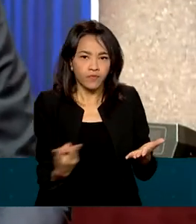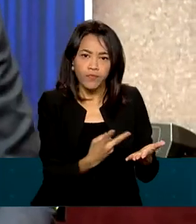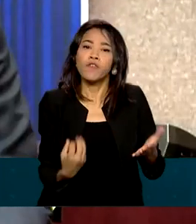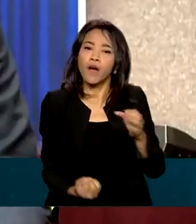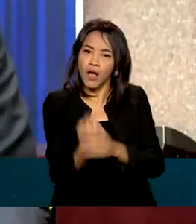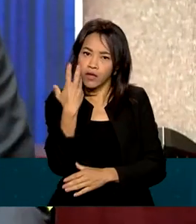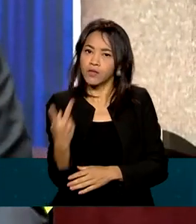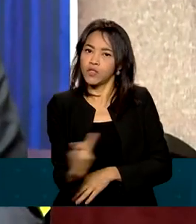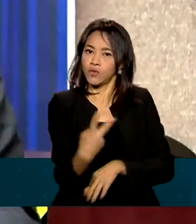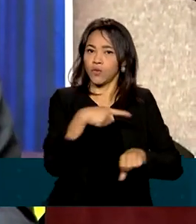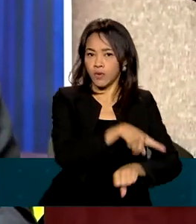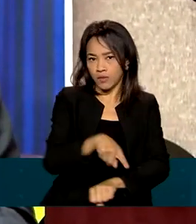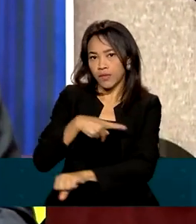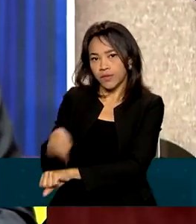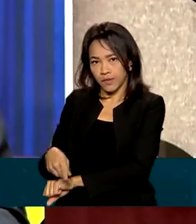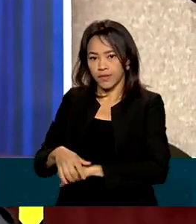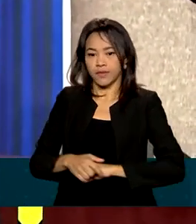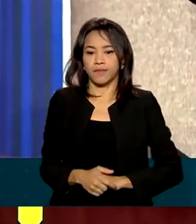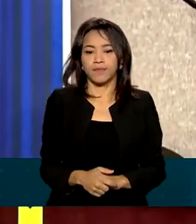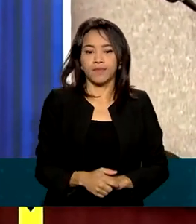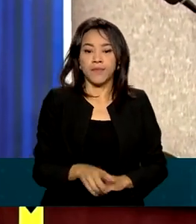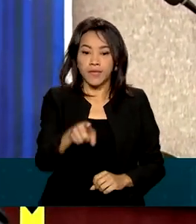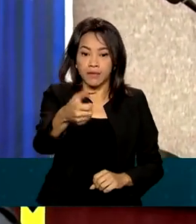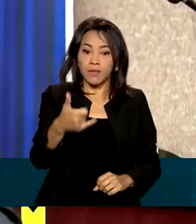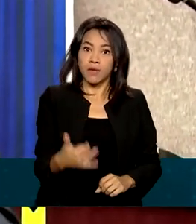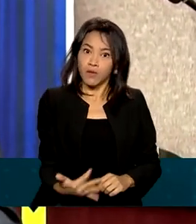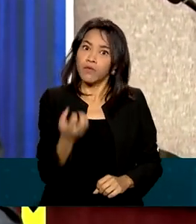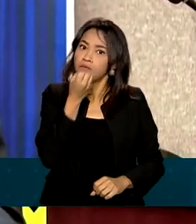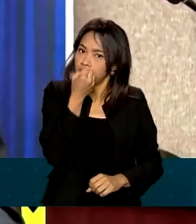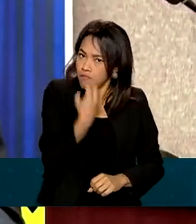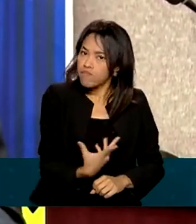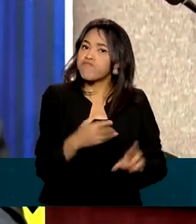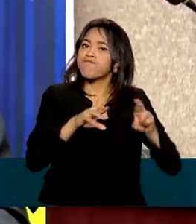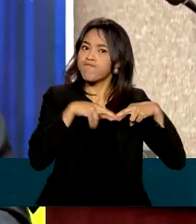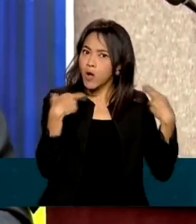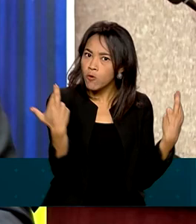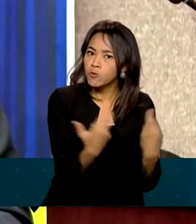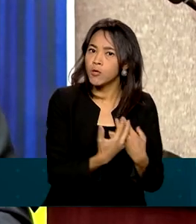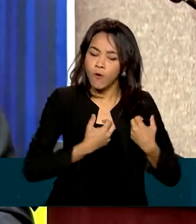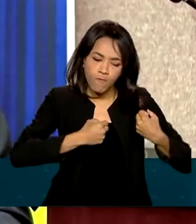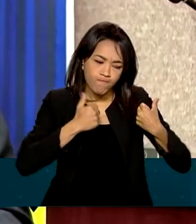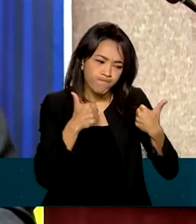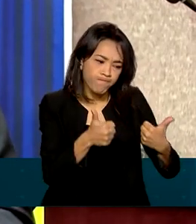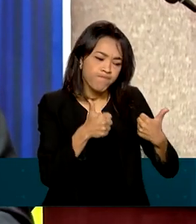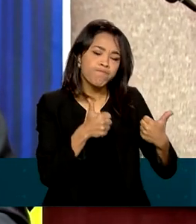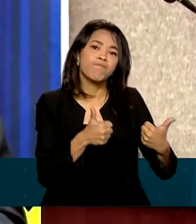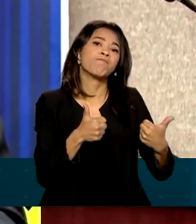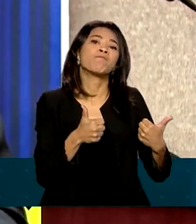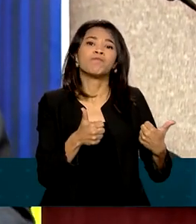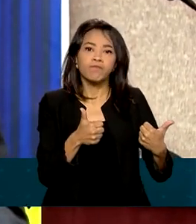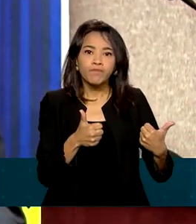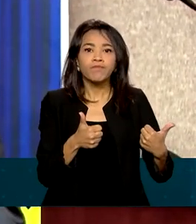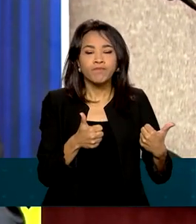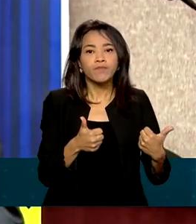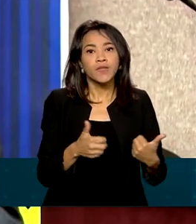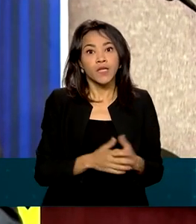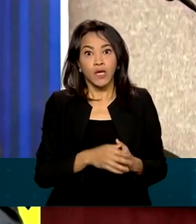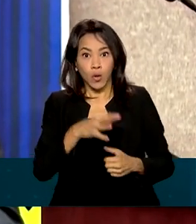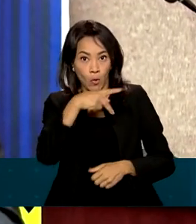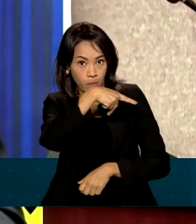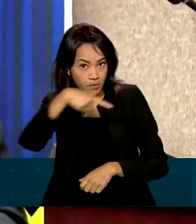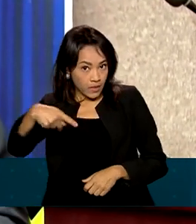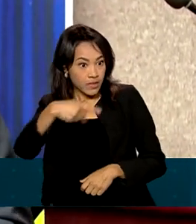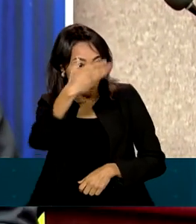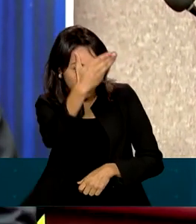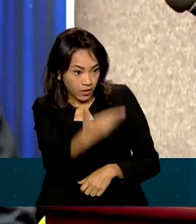dois países. Foi uma reunião bastante produtiva. O meu estilo com o presidente da Guiana são